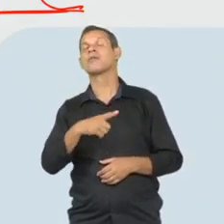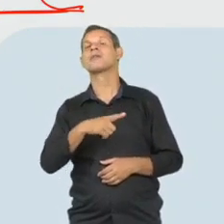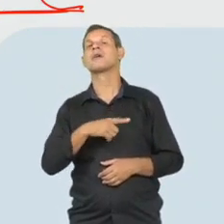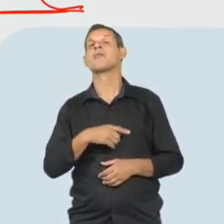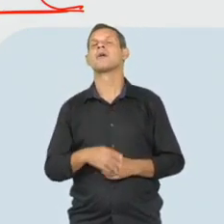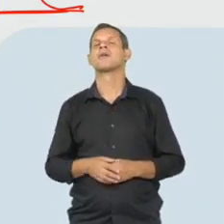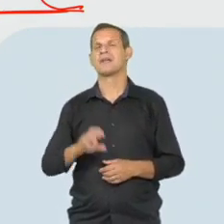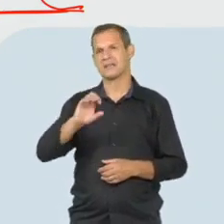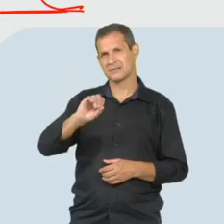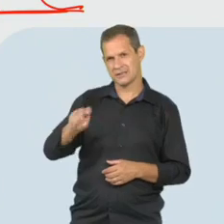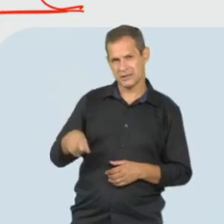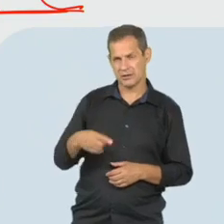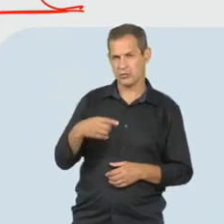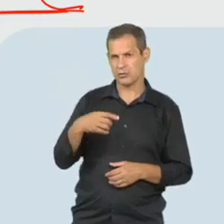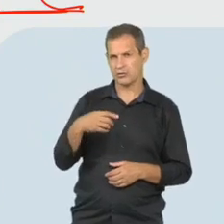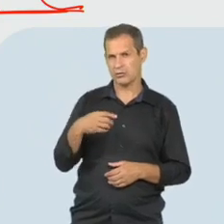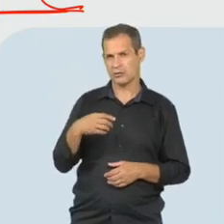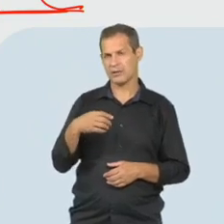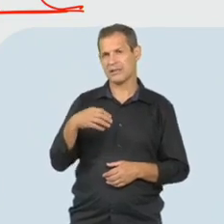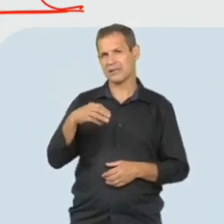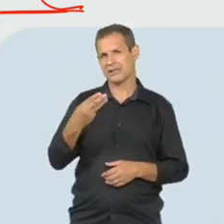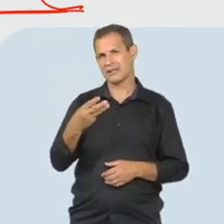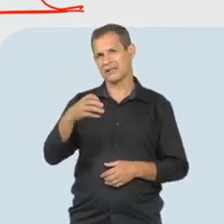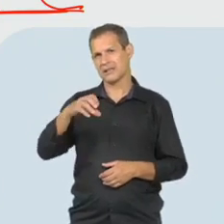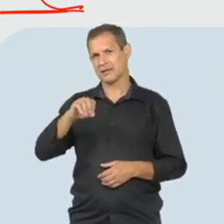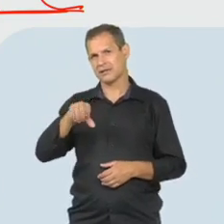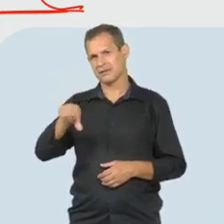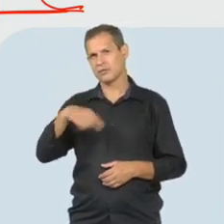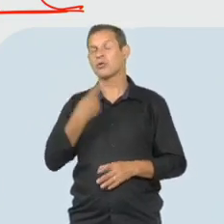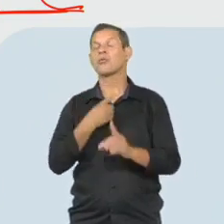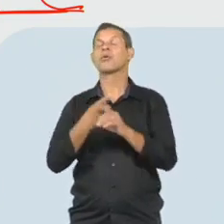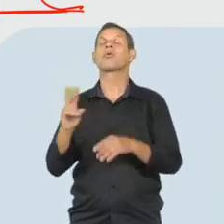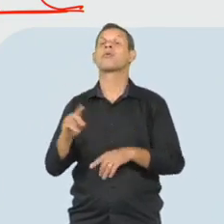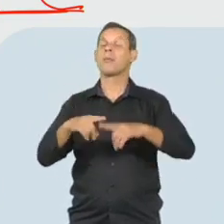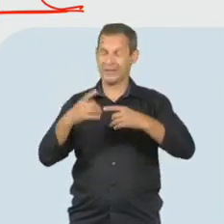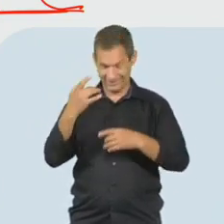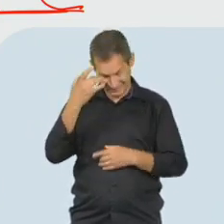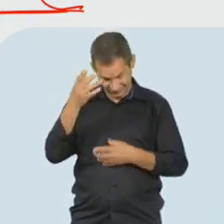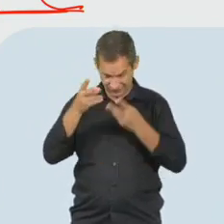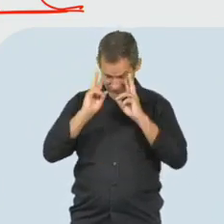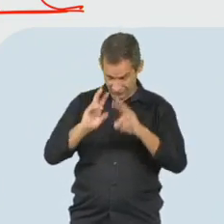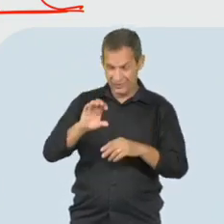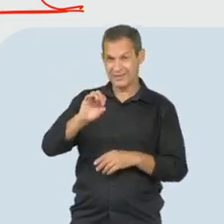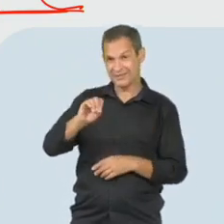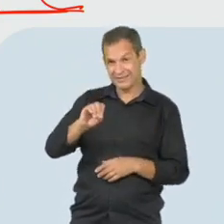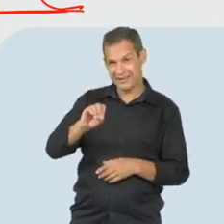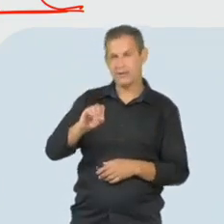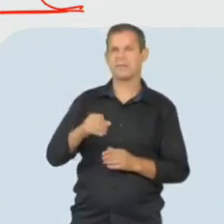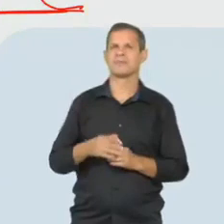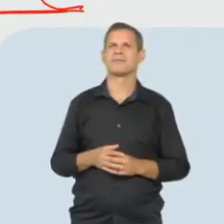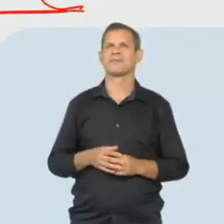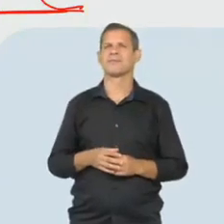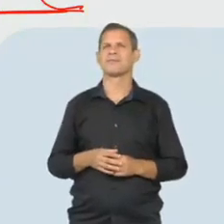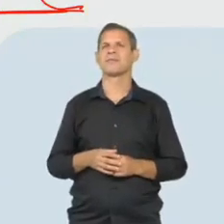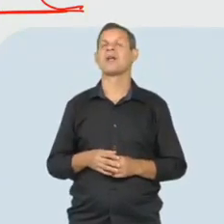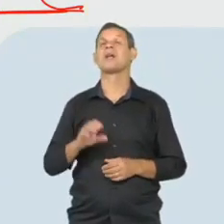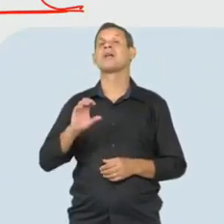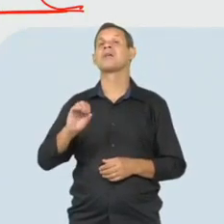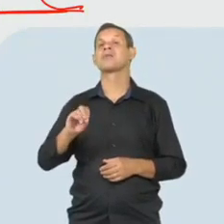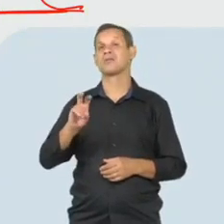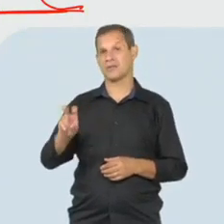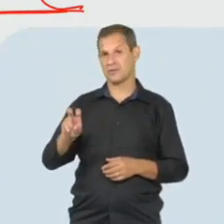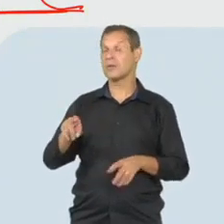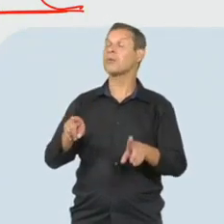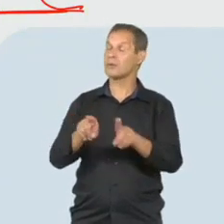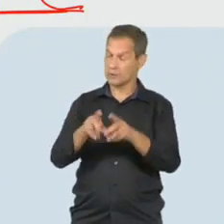vale 0,309. Como é que a gente encontrou esse valor? Tá fácil aqui, olha, 0 está aqui e o 0,5 está aqui